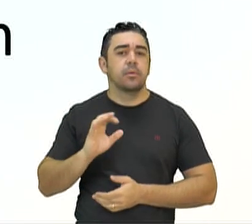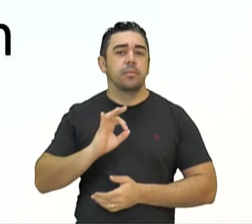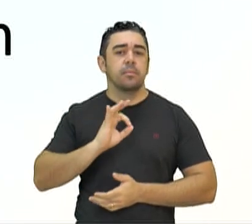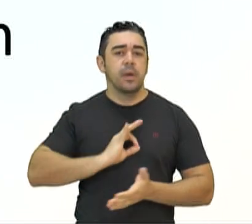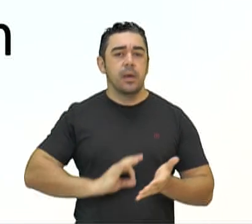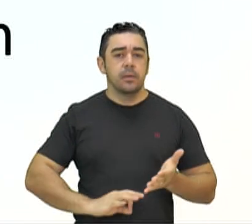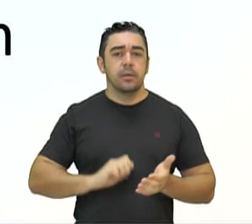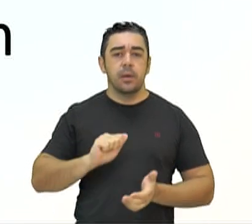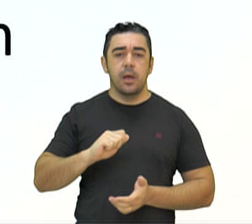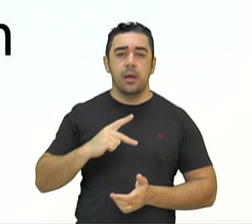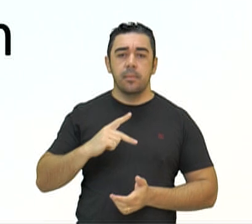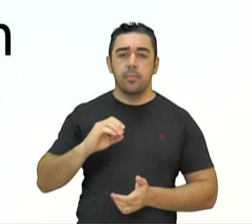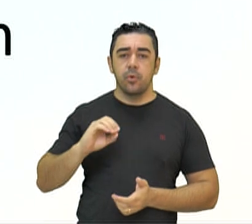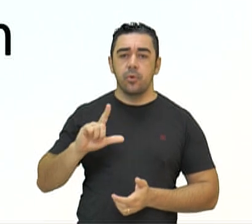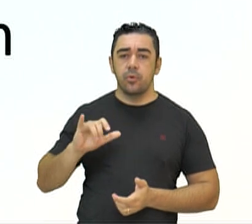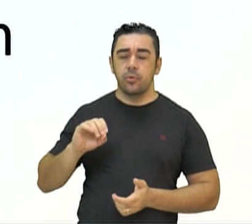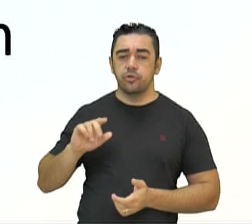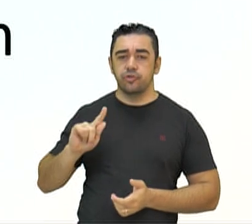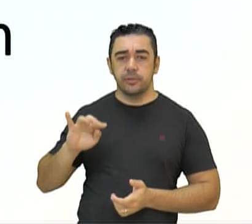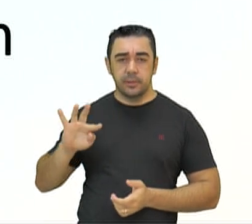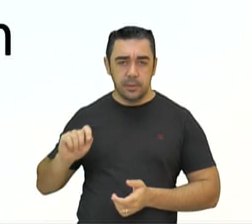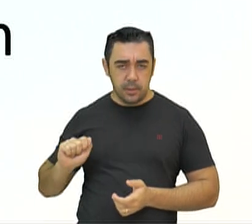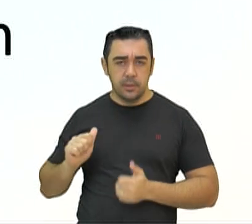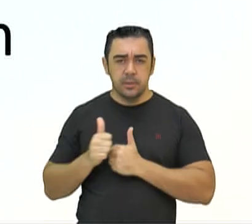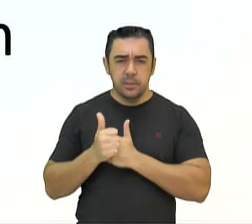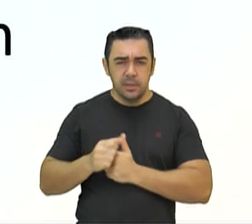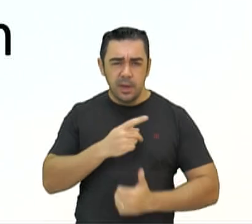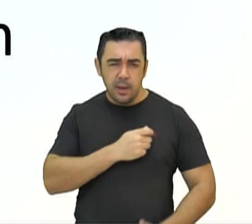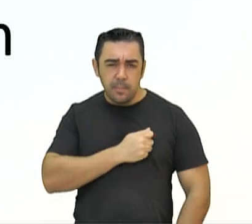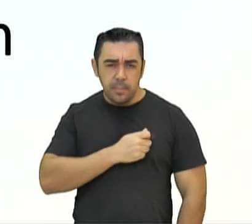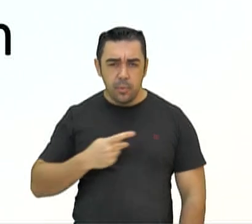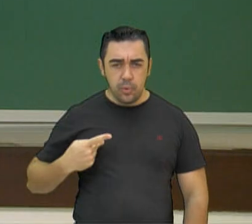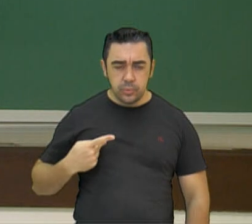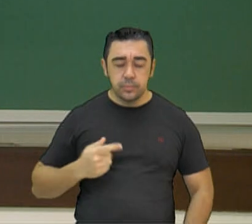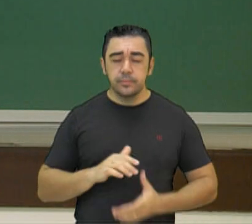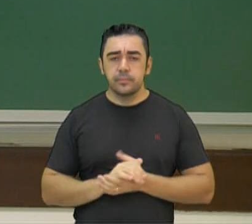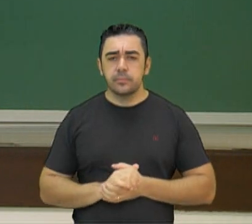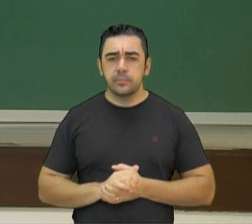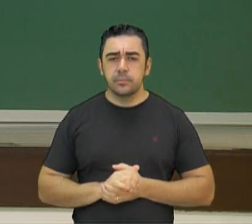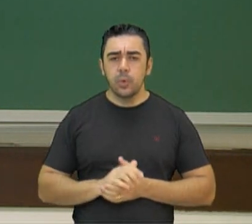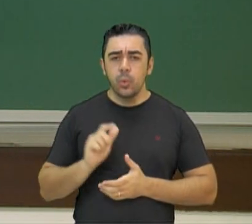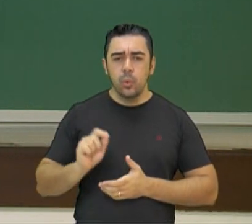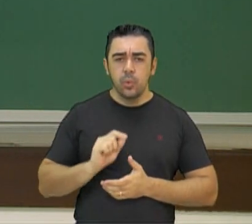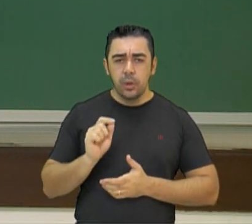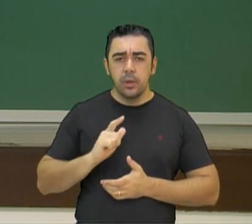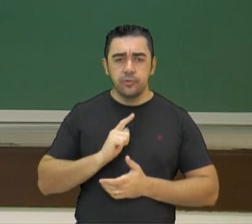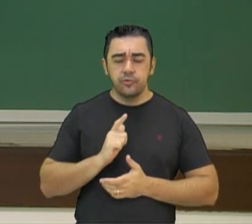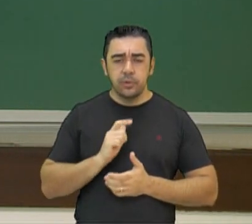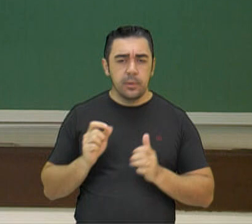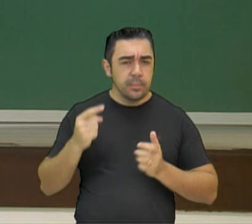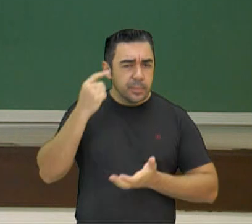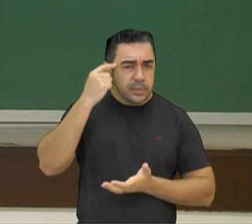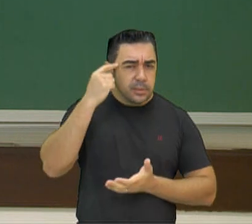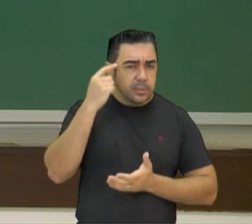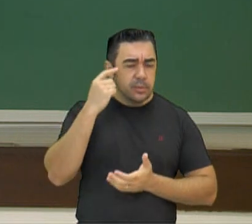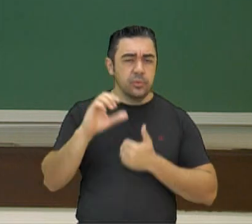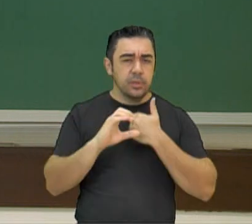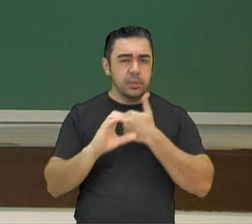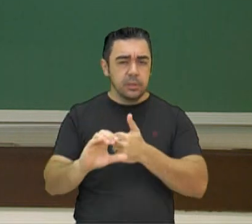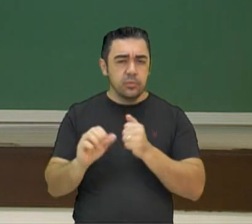apologistas acreditava que a filosofia e o pensamento cristão andavam juntos. Como que é